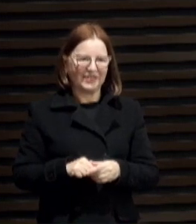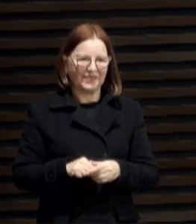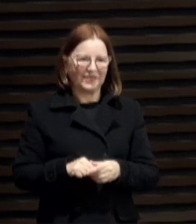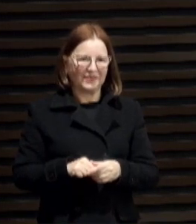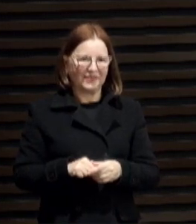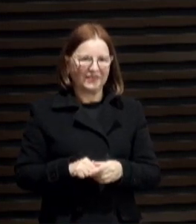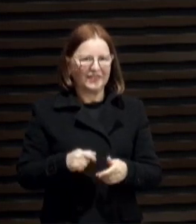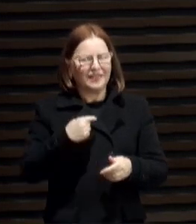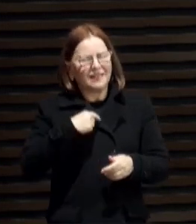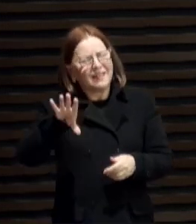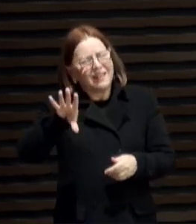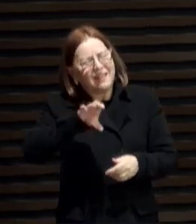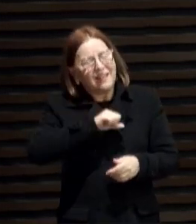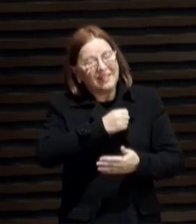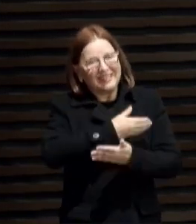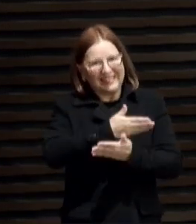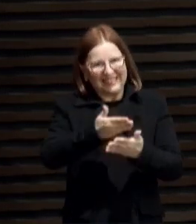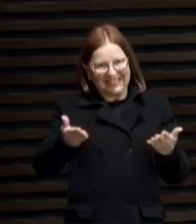Eu vos tenho amado. Os